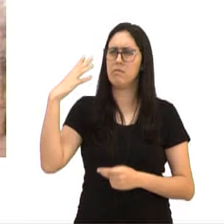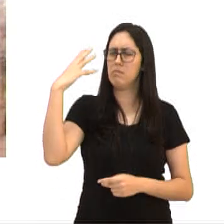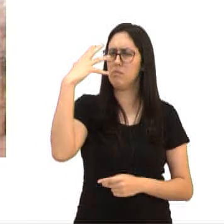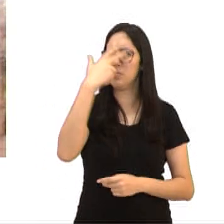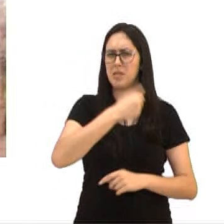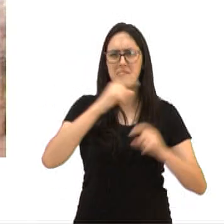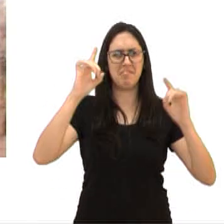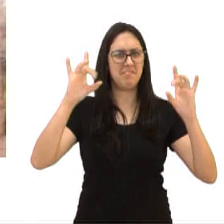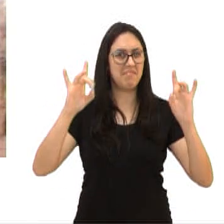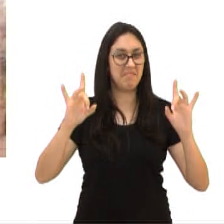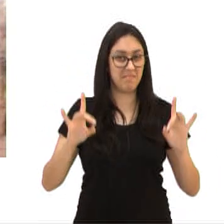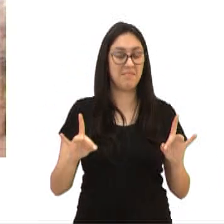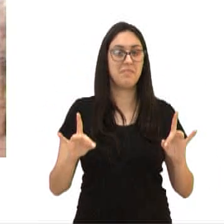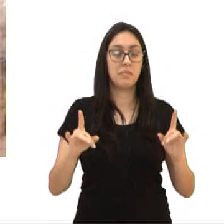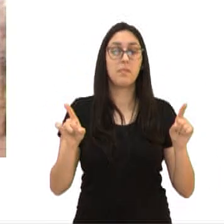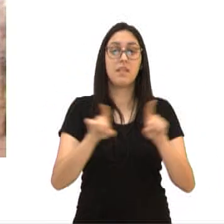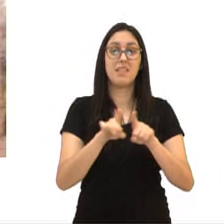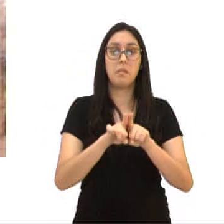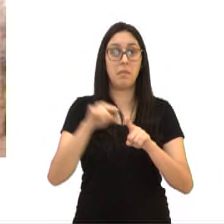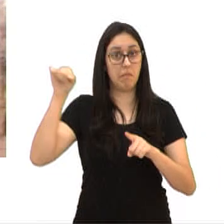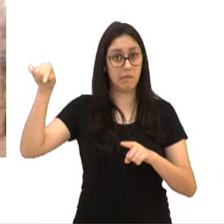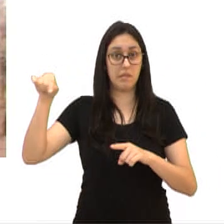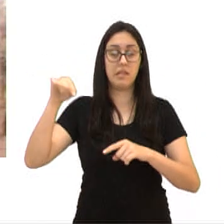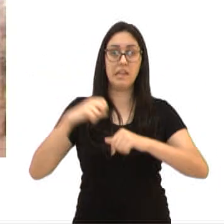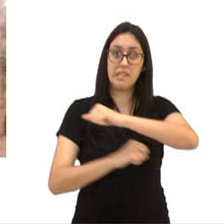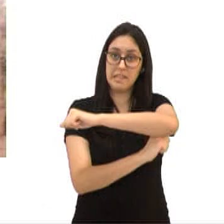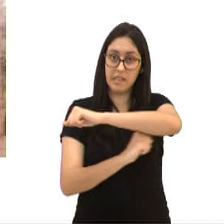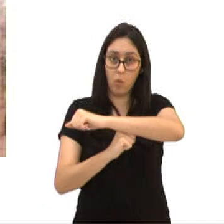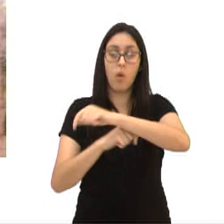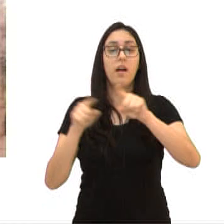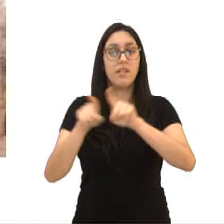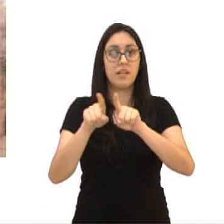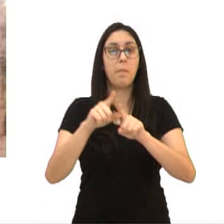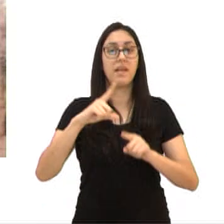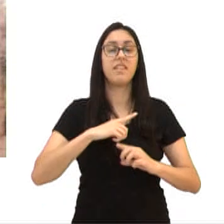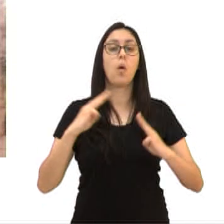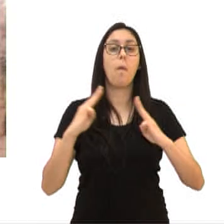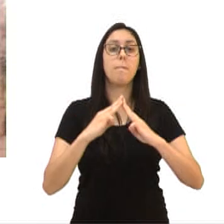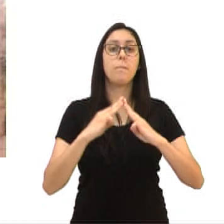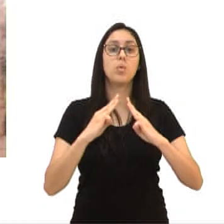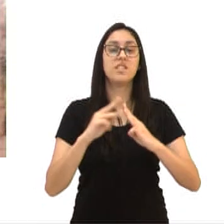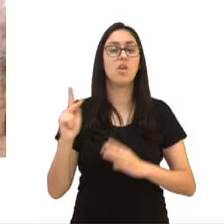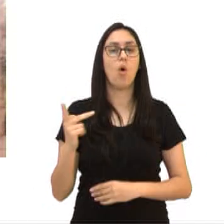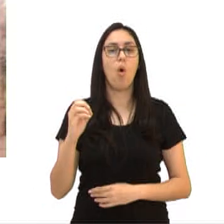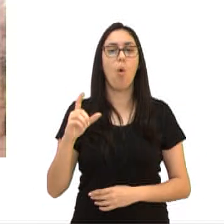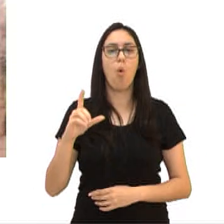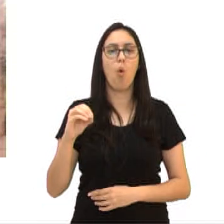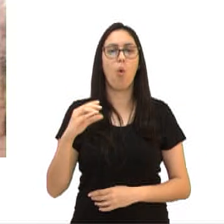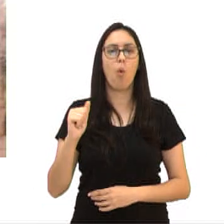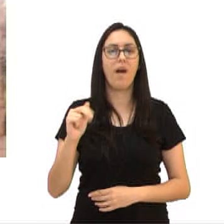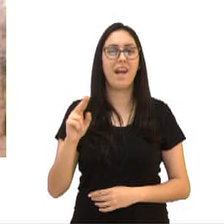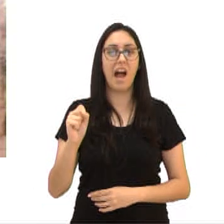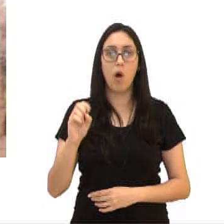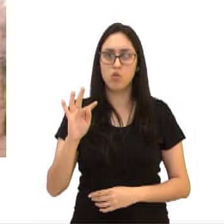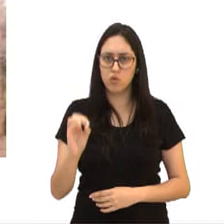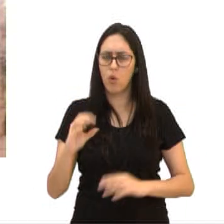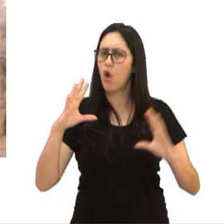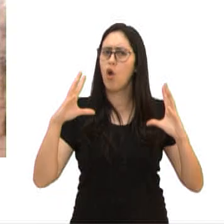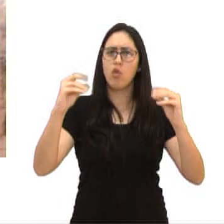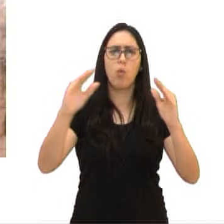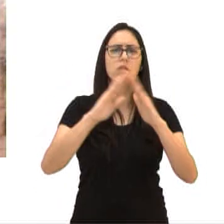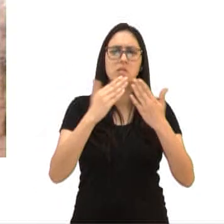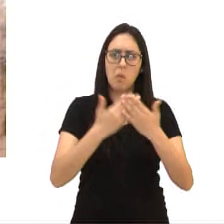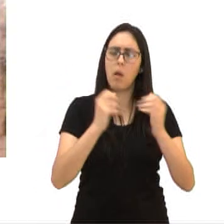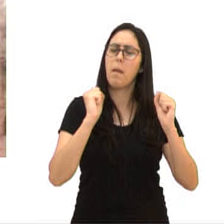instrutivo. Inclusive, junto à sinagoga existe o Museu do Holocausto. Todas as escolas podem agendar